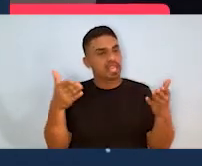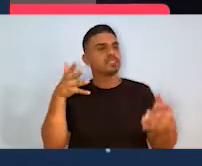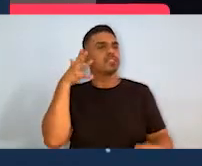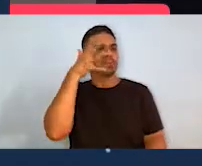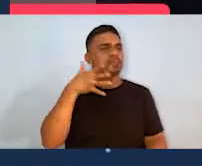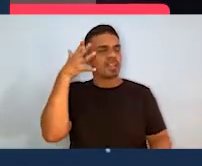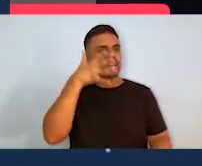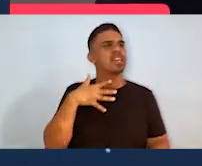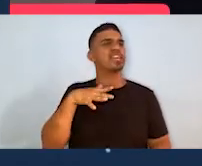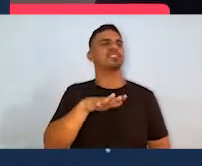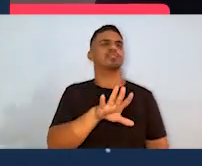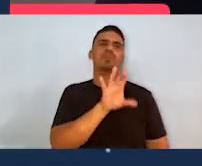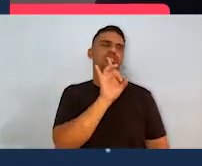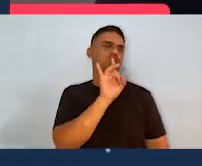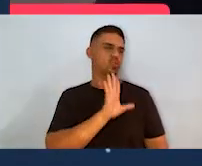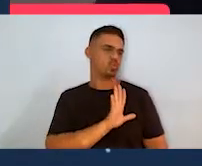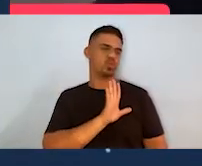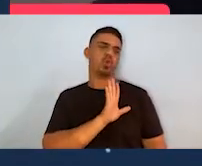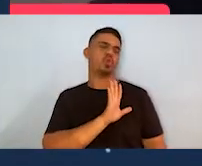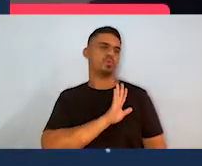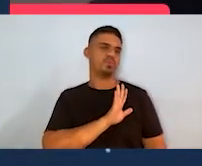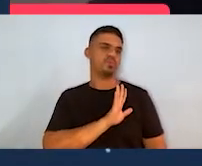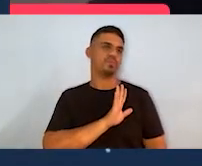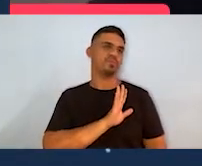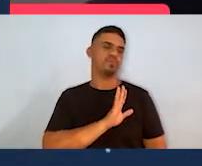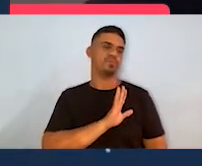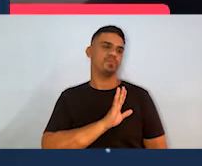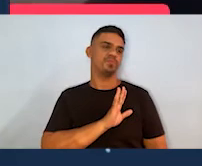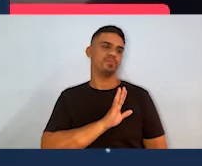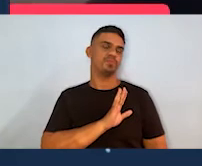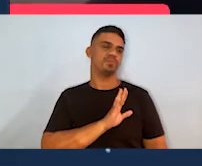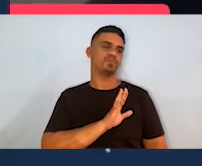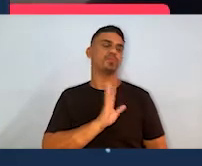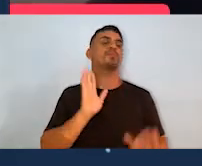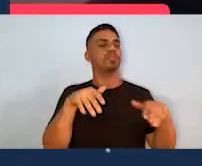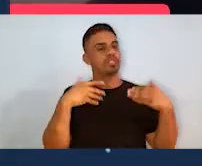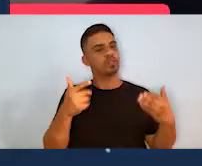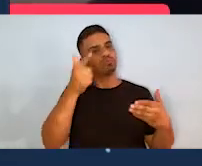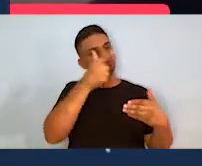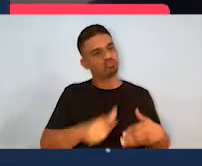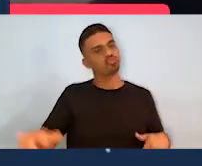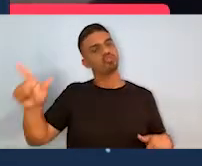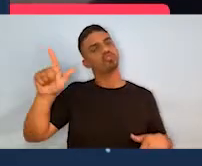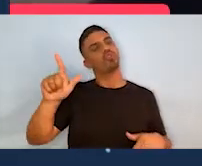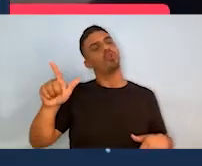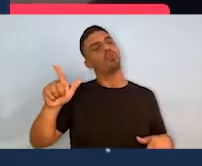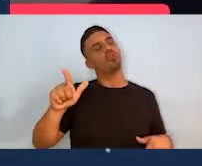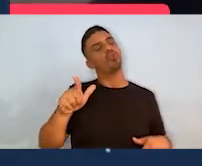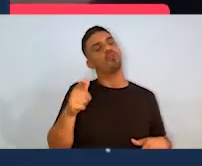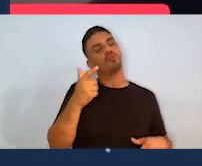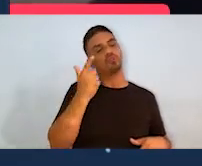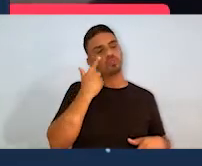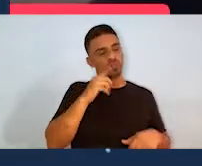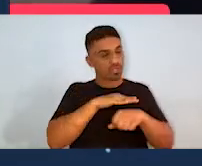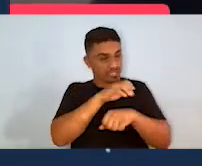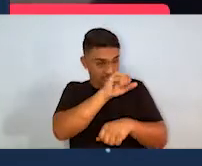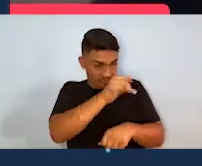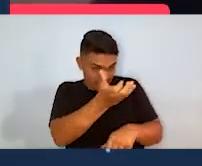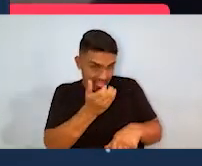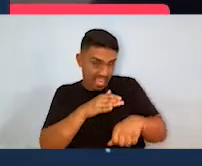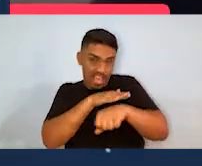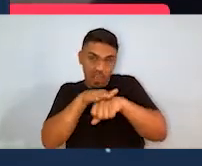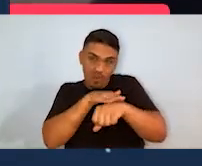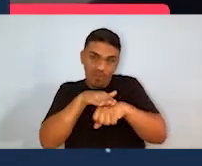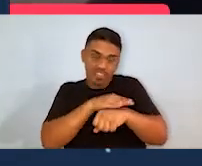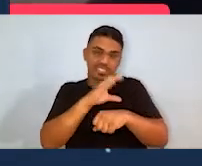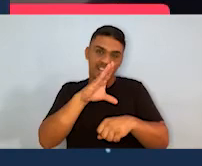essa palestra era só isso mesmo, né? Uhum, Então, sim. assim, novamente a gente salienta, querendo falar com a Ceci,